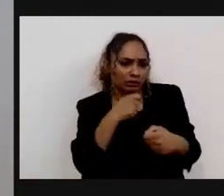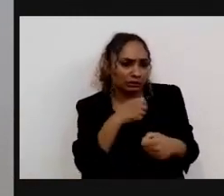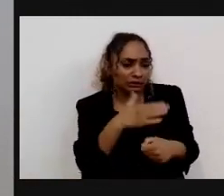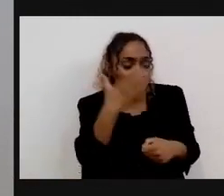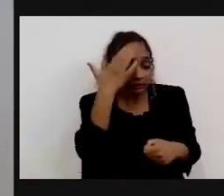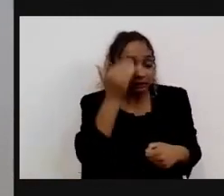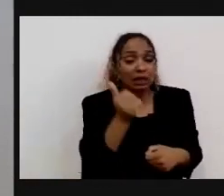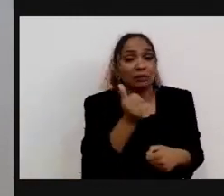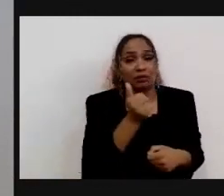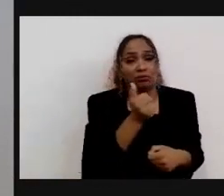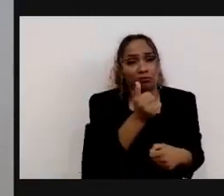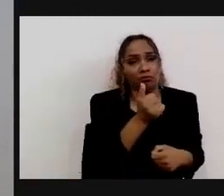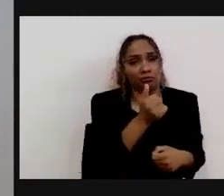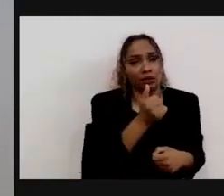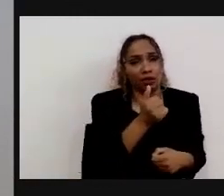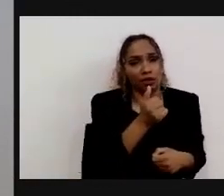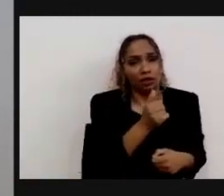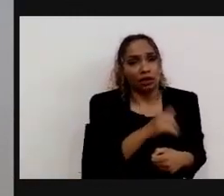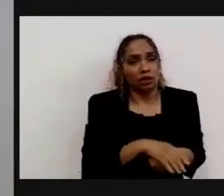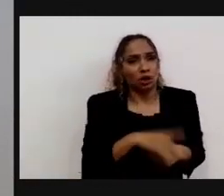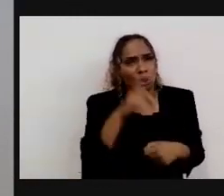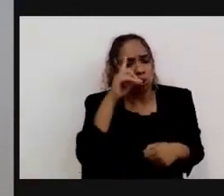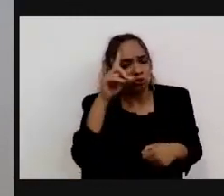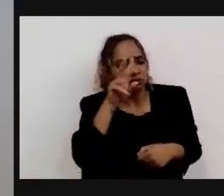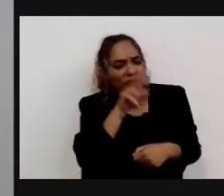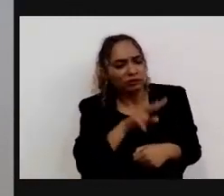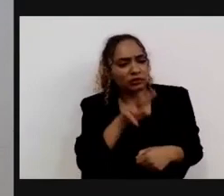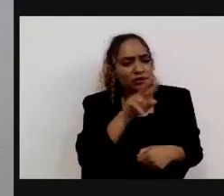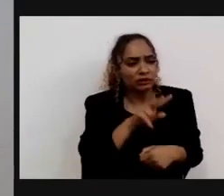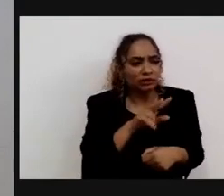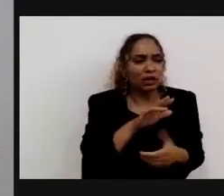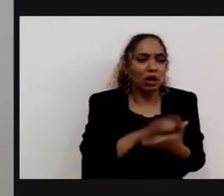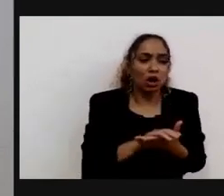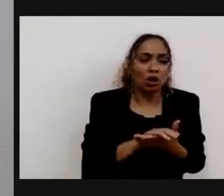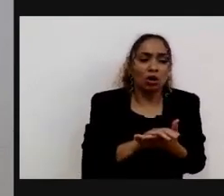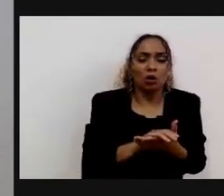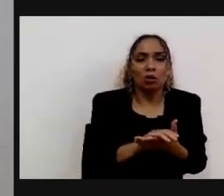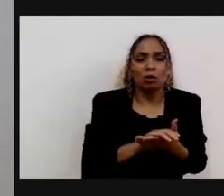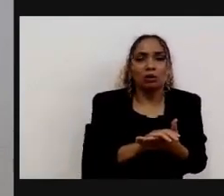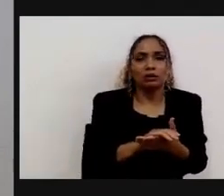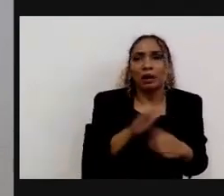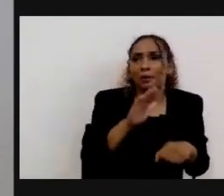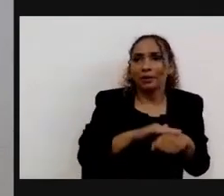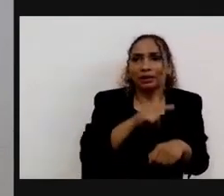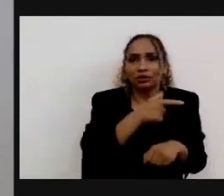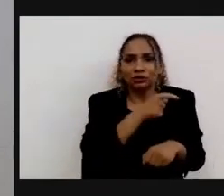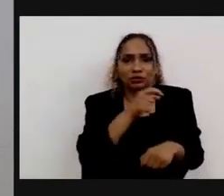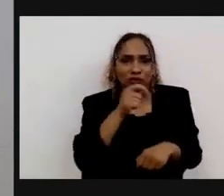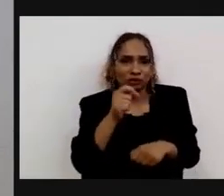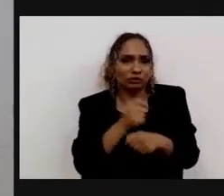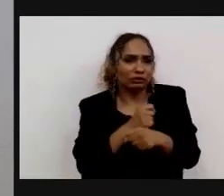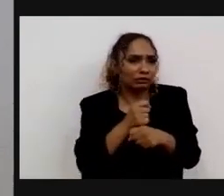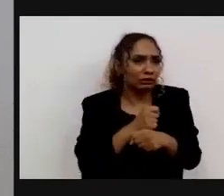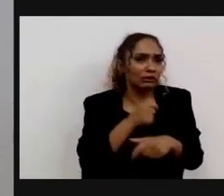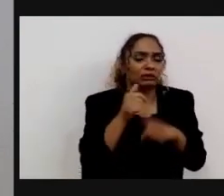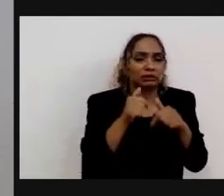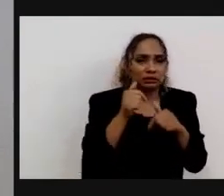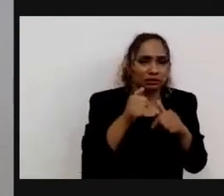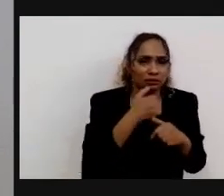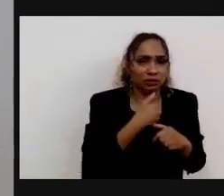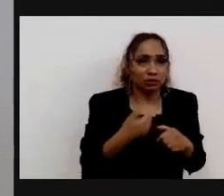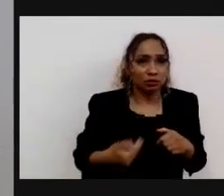cotidiano na alta responsabilidade é um pouco essa minha visão pode ser um pouco tópica pode ser um pouco eu tenho mais de 20 anos de serviço público continua acreditando sabe